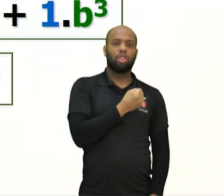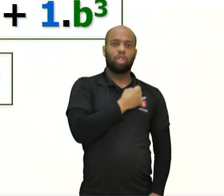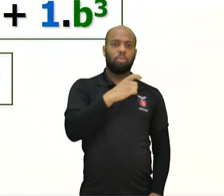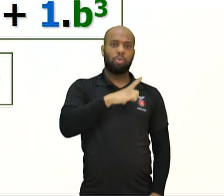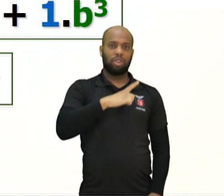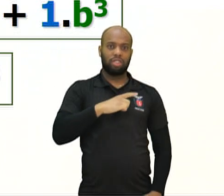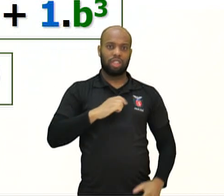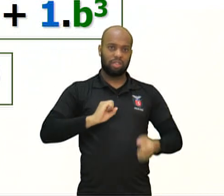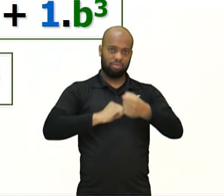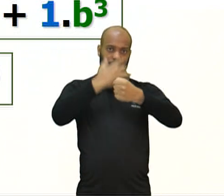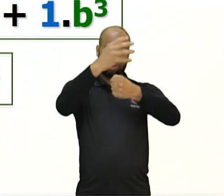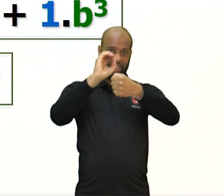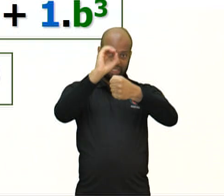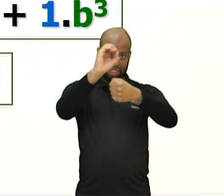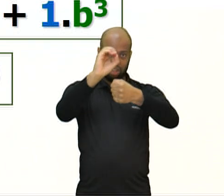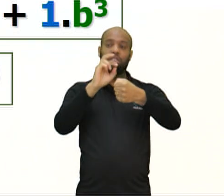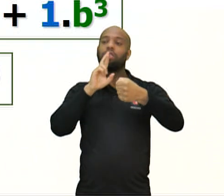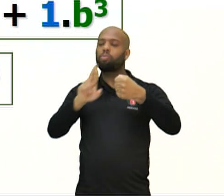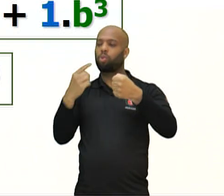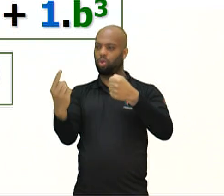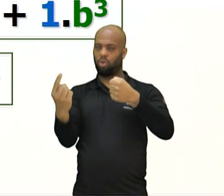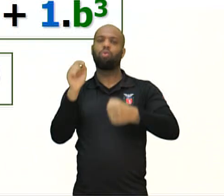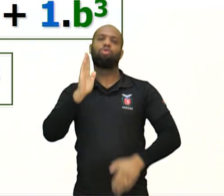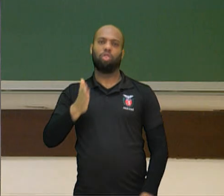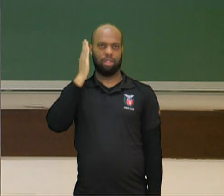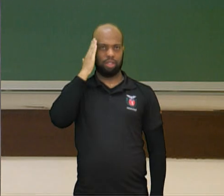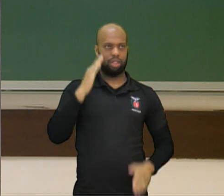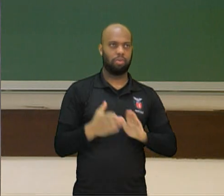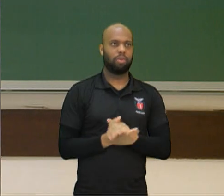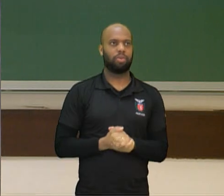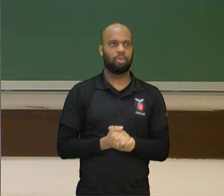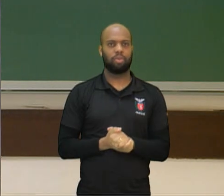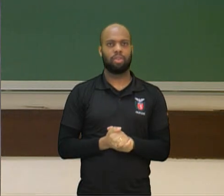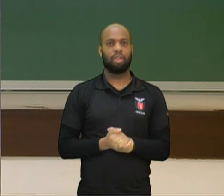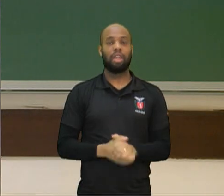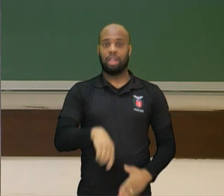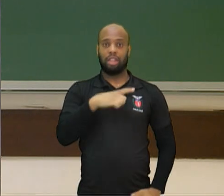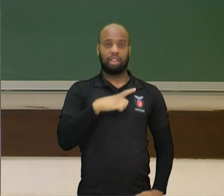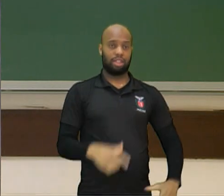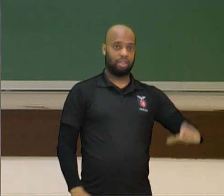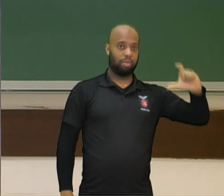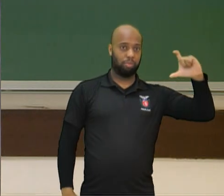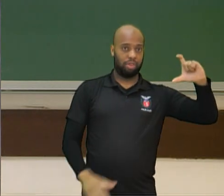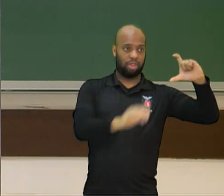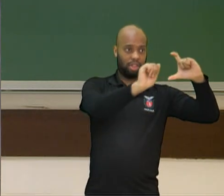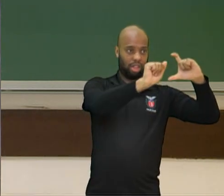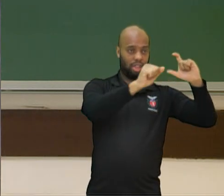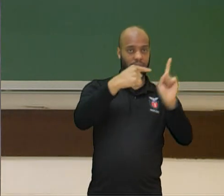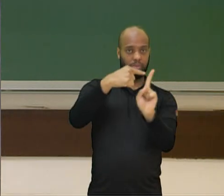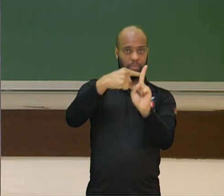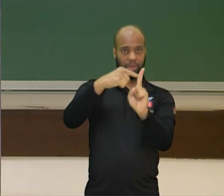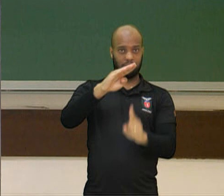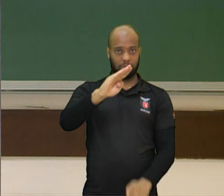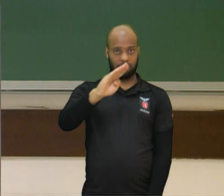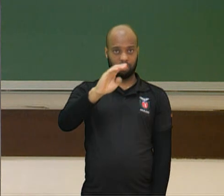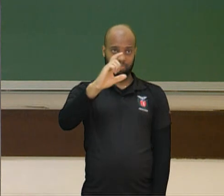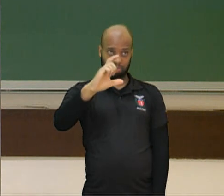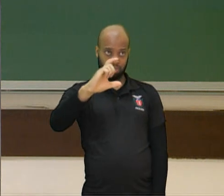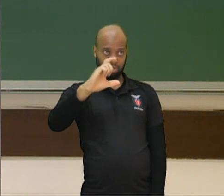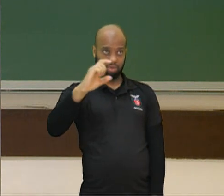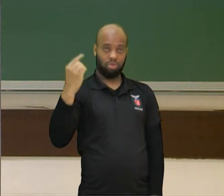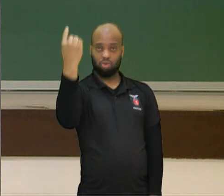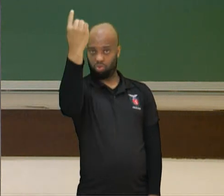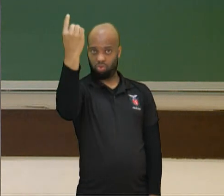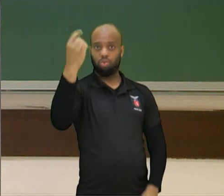então não precisa nem resolver, né? A gente já sabe que é 1. E aqui, A mais B elevado a 1. Também a